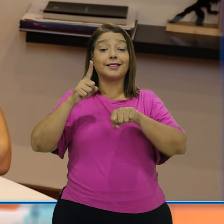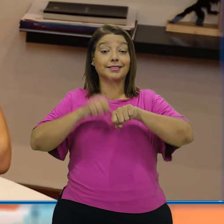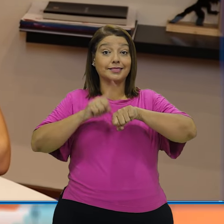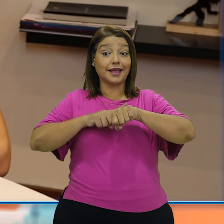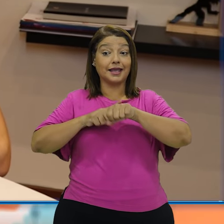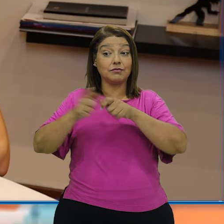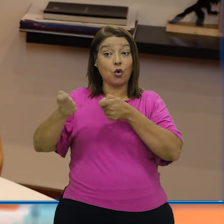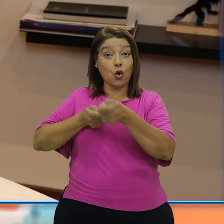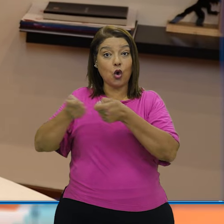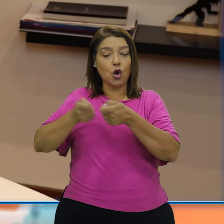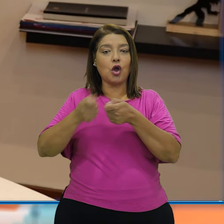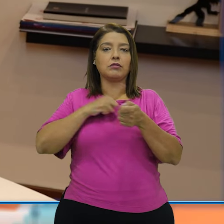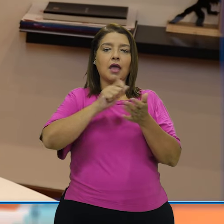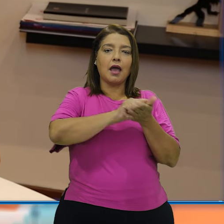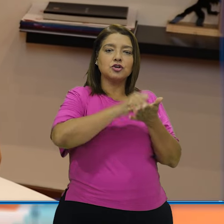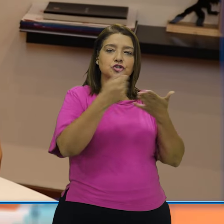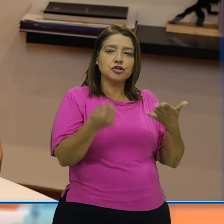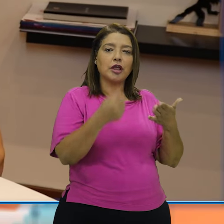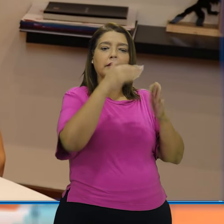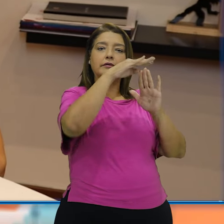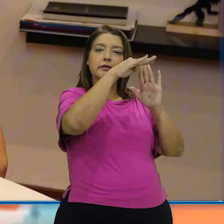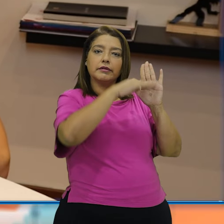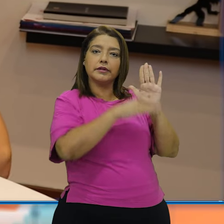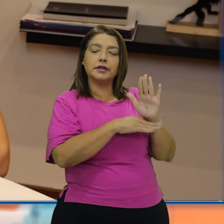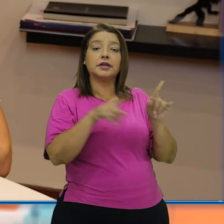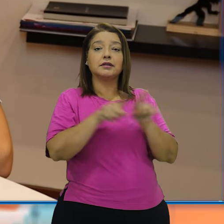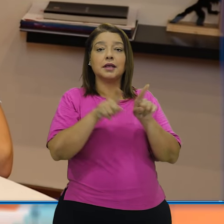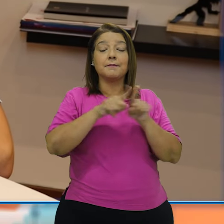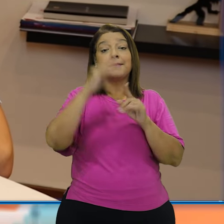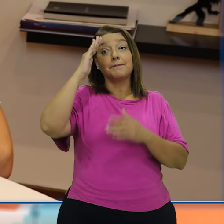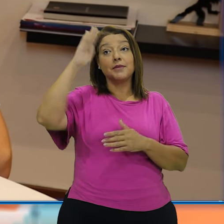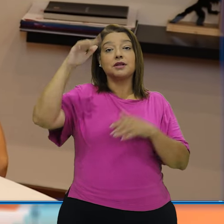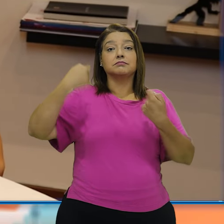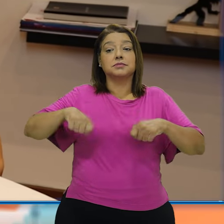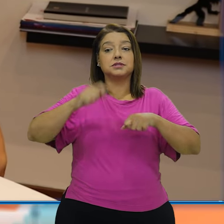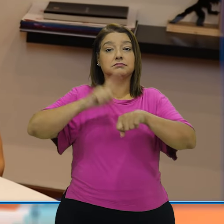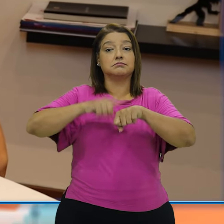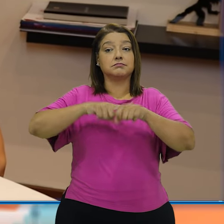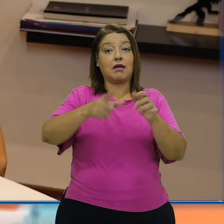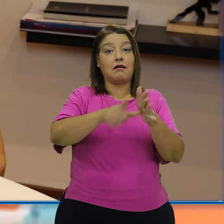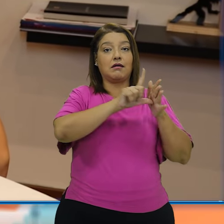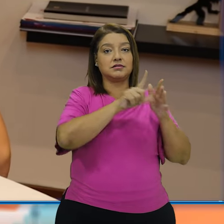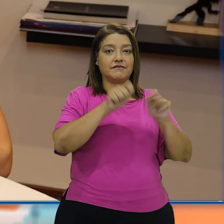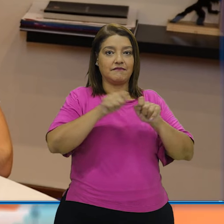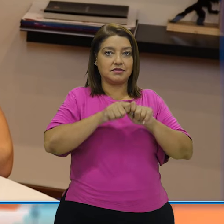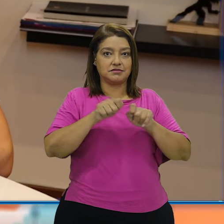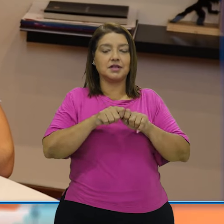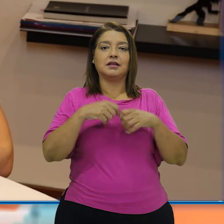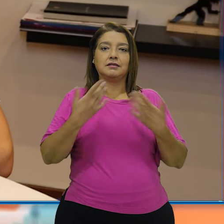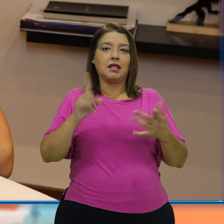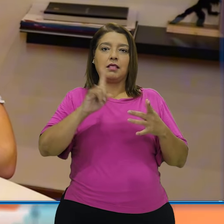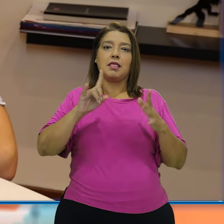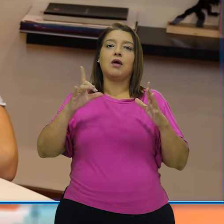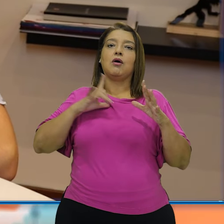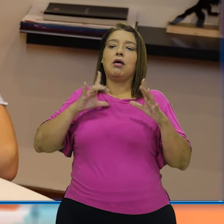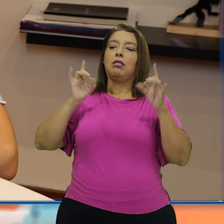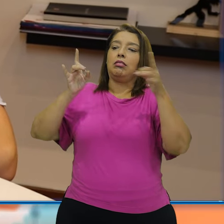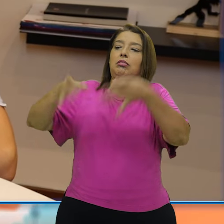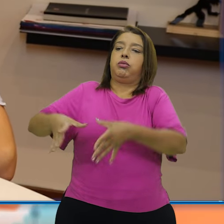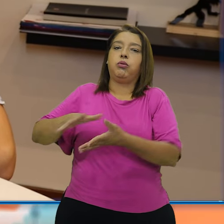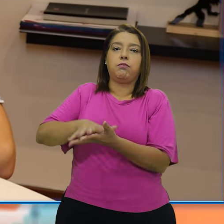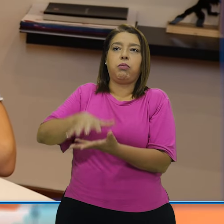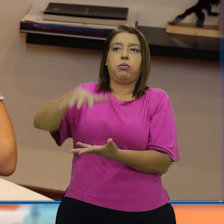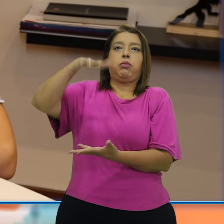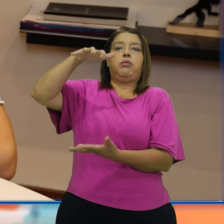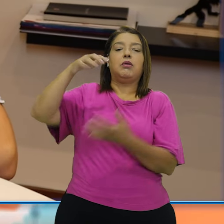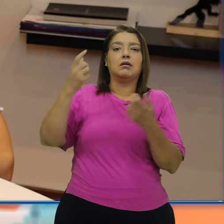gestão de tempo, como usar agendas, listas e estabelecer prioridades para evitar a sobrecarga de atividades. O incentivo